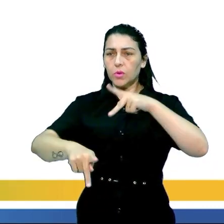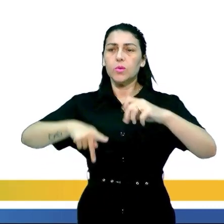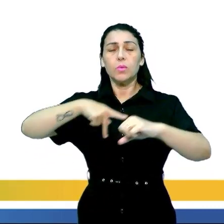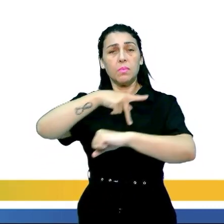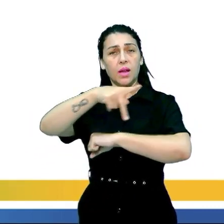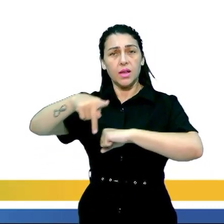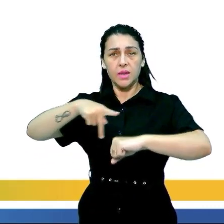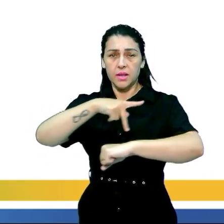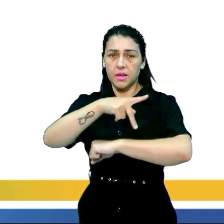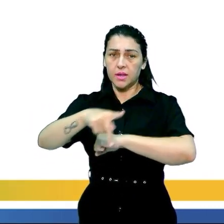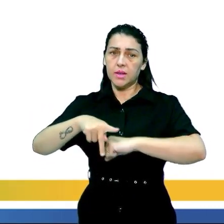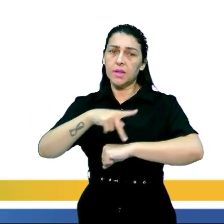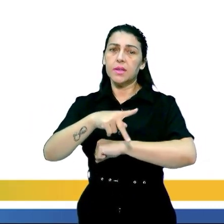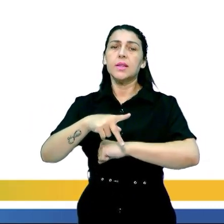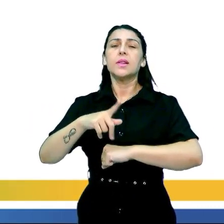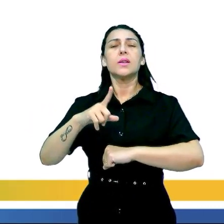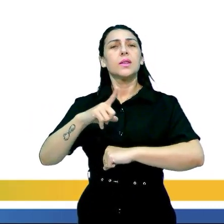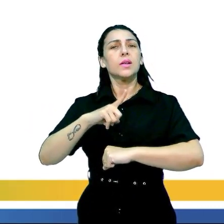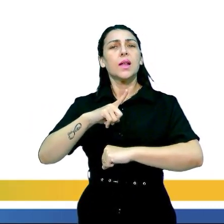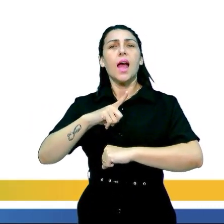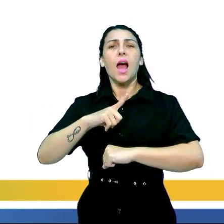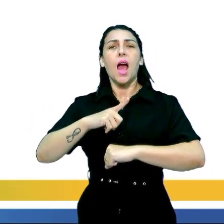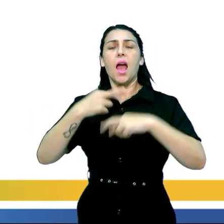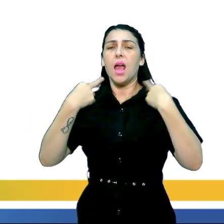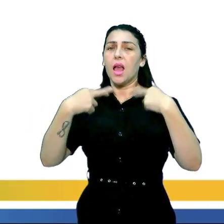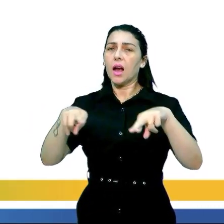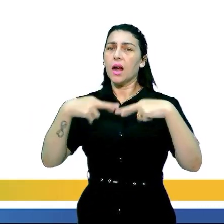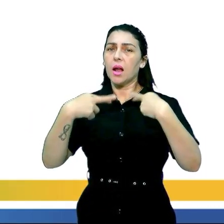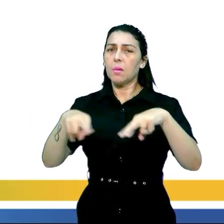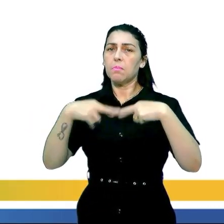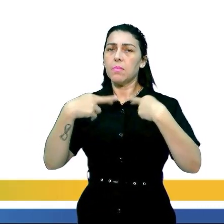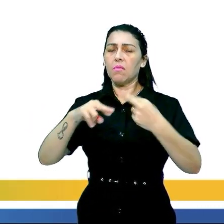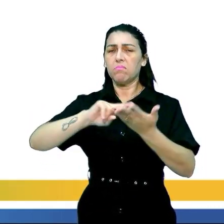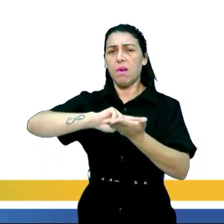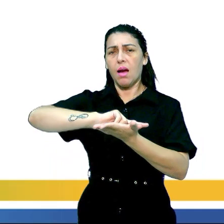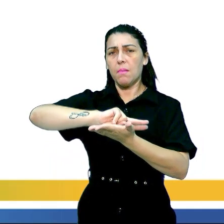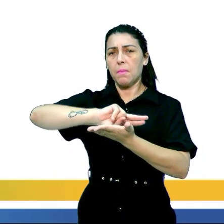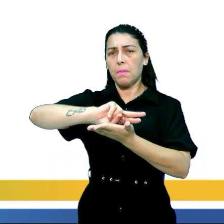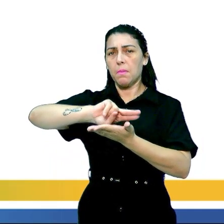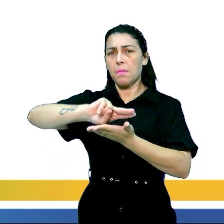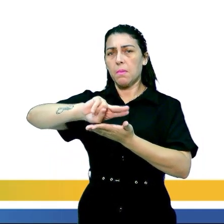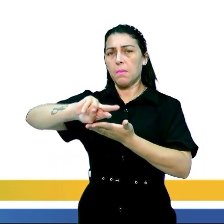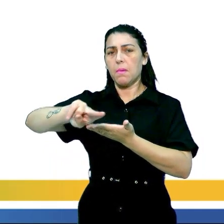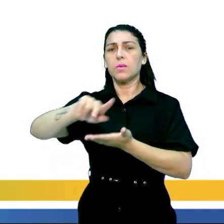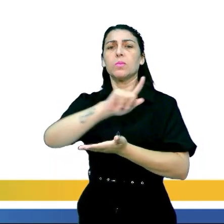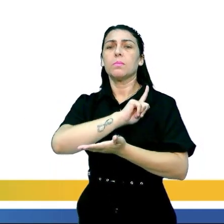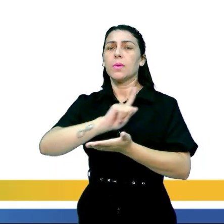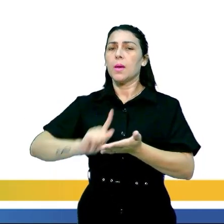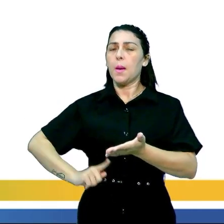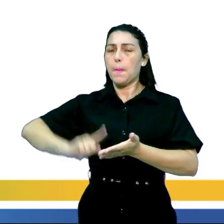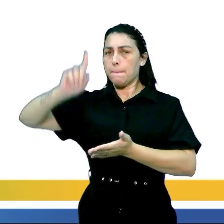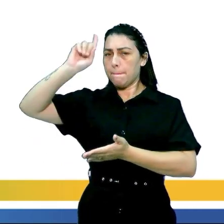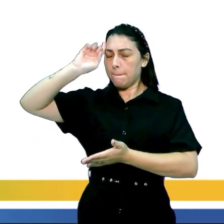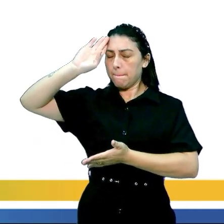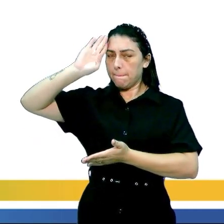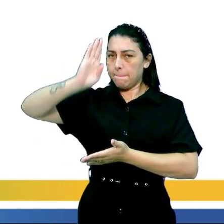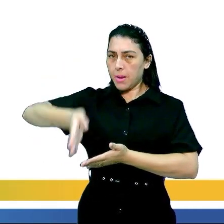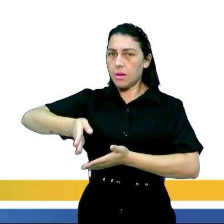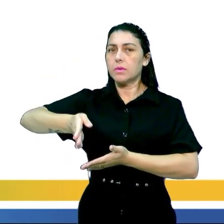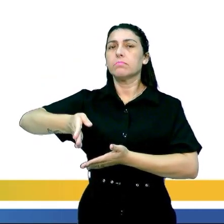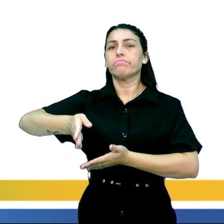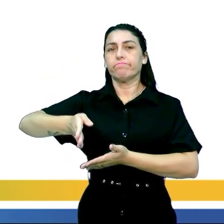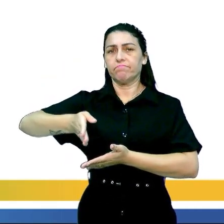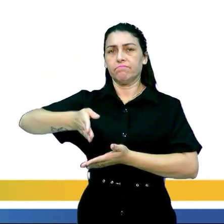de todos os países envolvidos protestavam contra diversas questões, principalmente